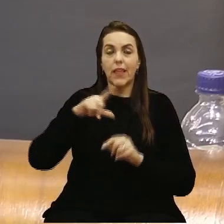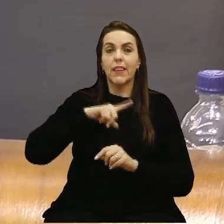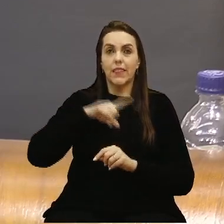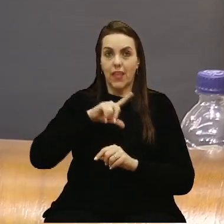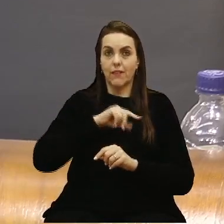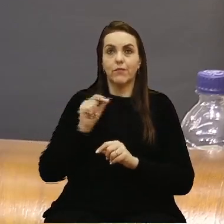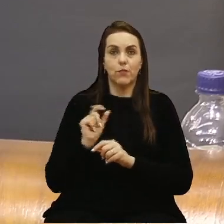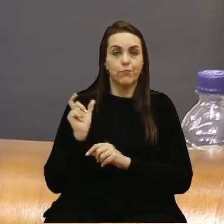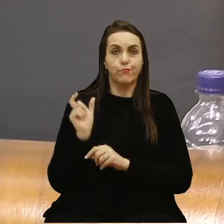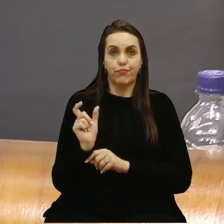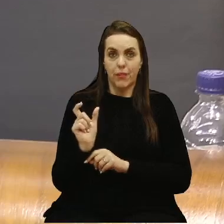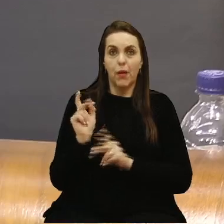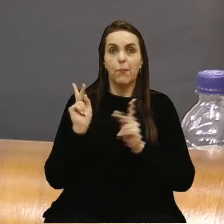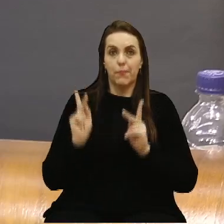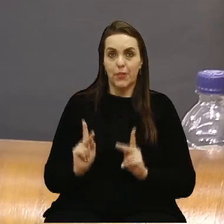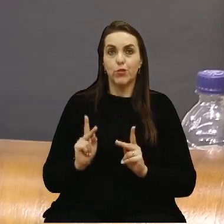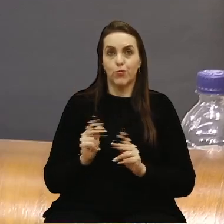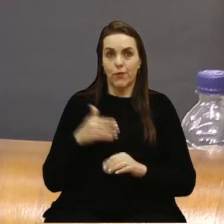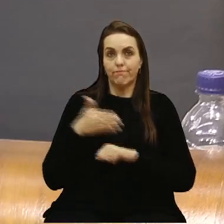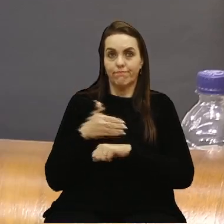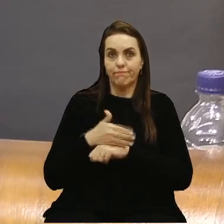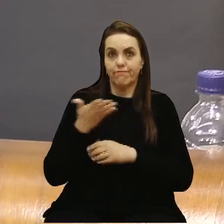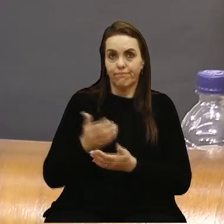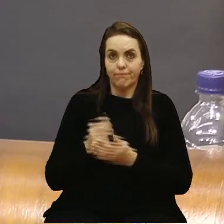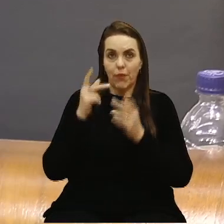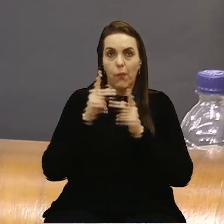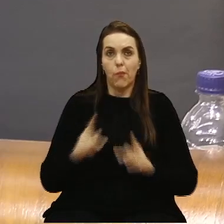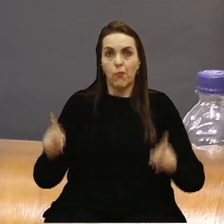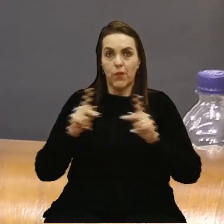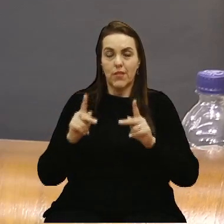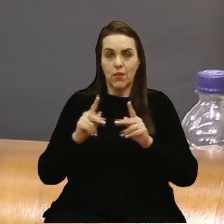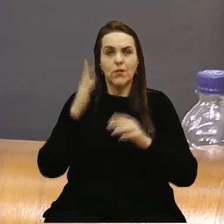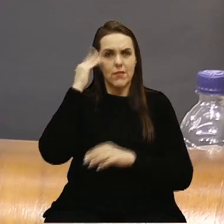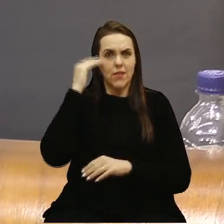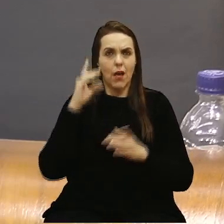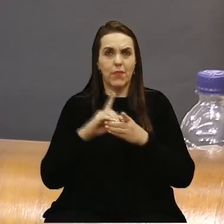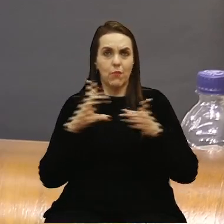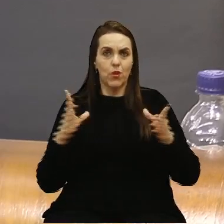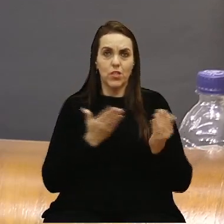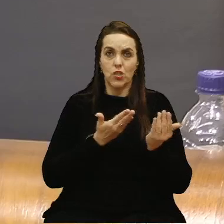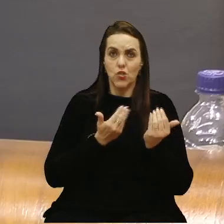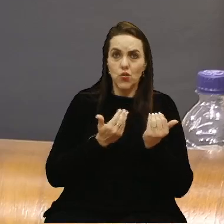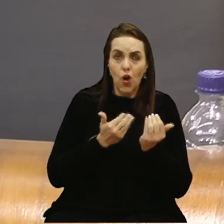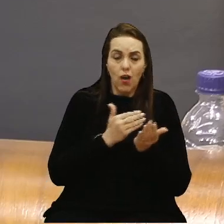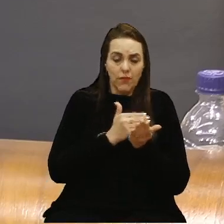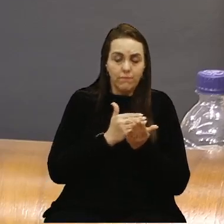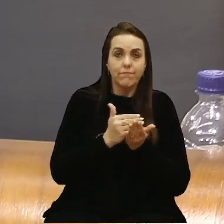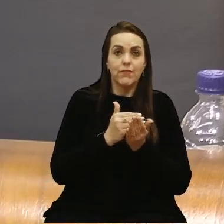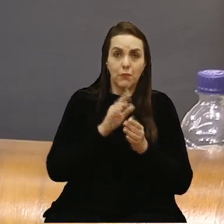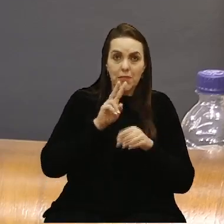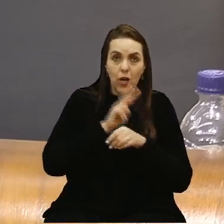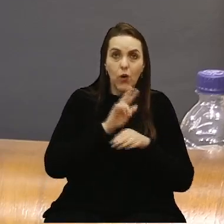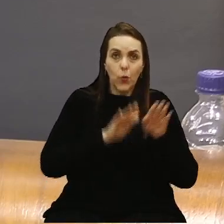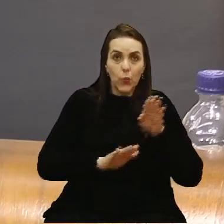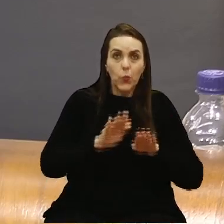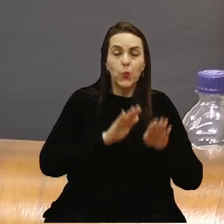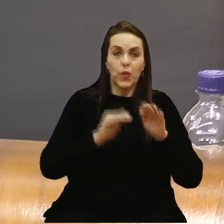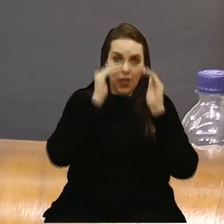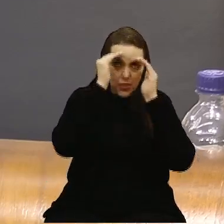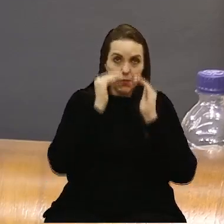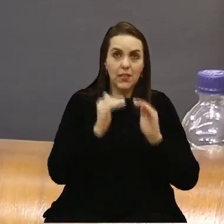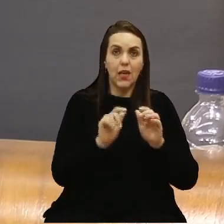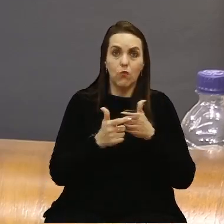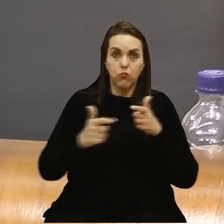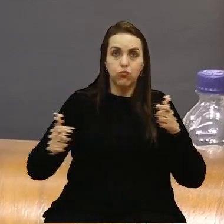parcela pequena da população. Ao mesmo tempo em que sabemos que a nossa democracia é jovem, ela precisa ser preservada, respeitada e ampliada, e